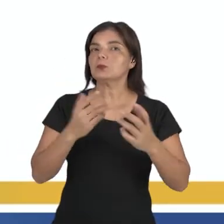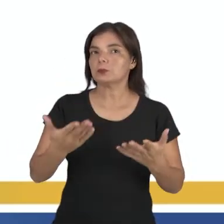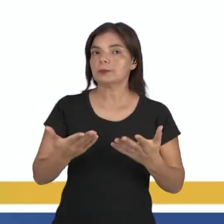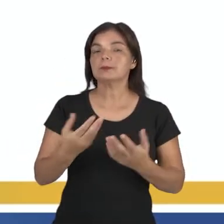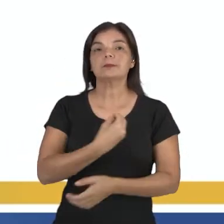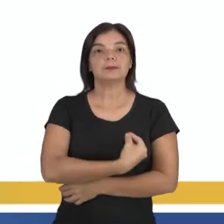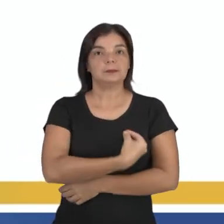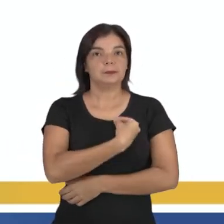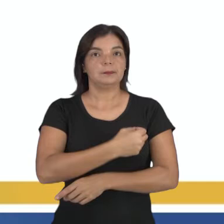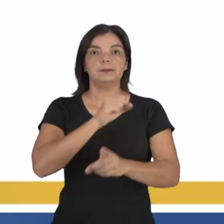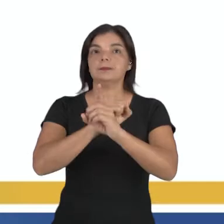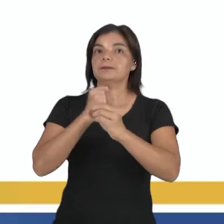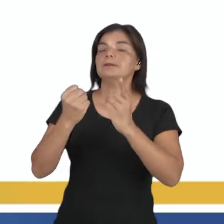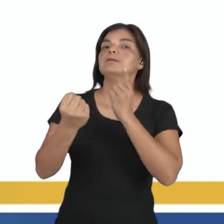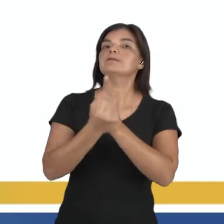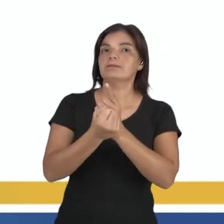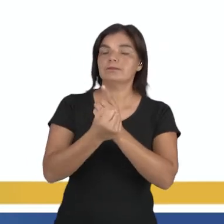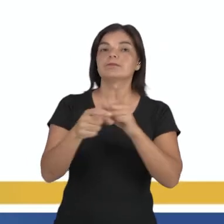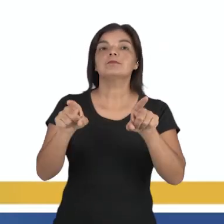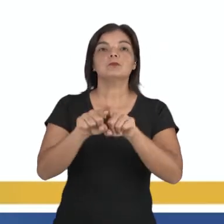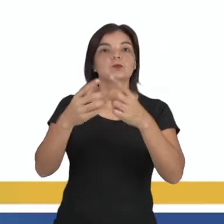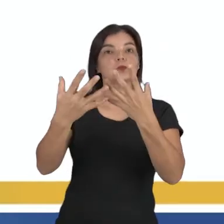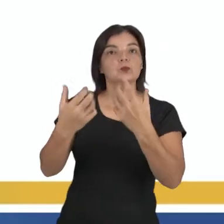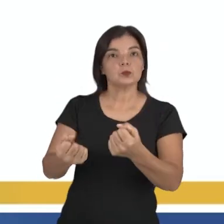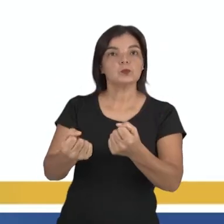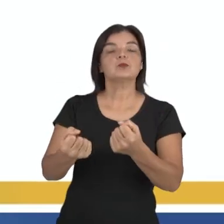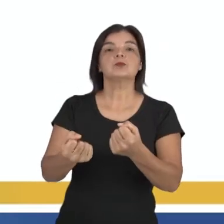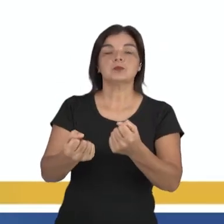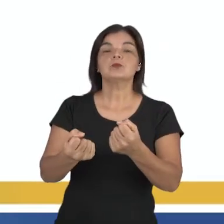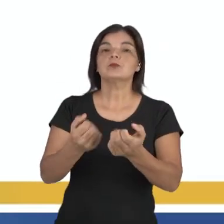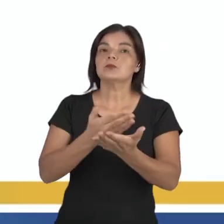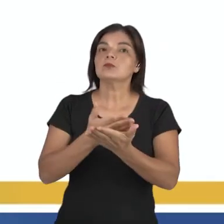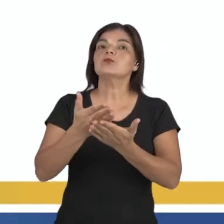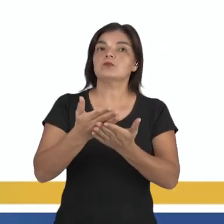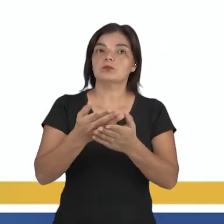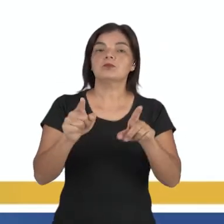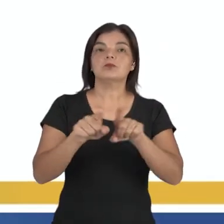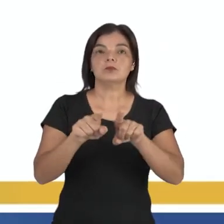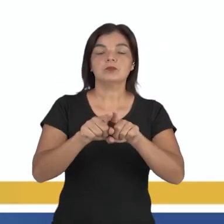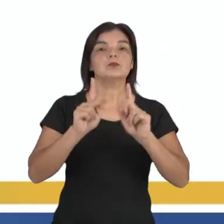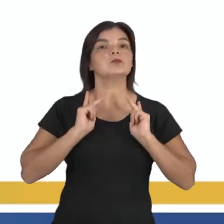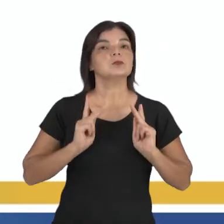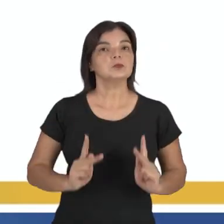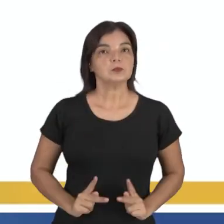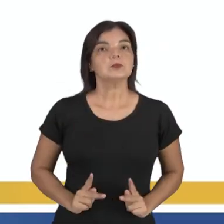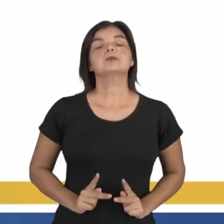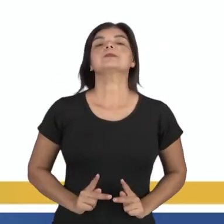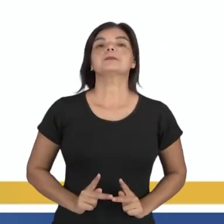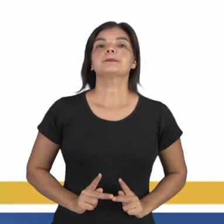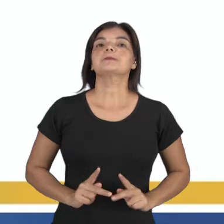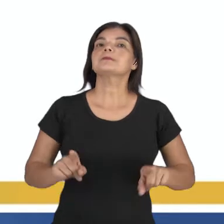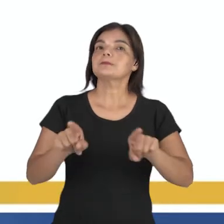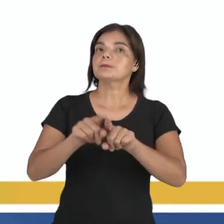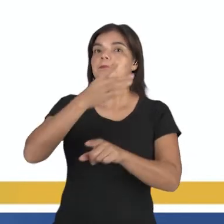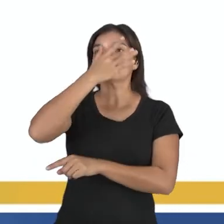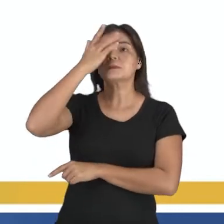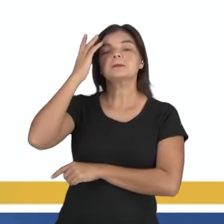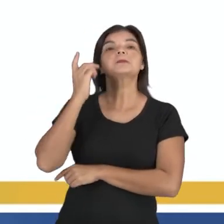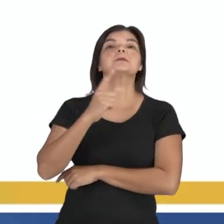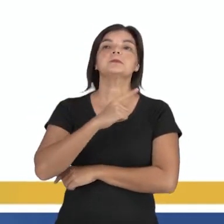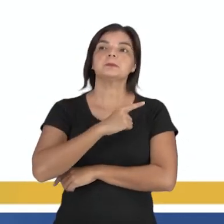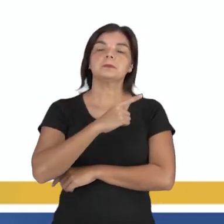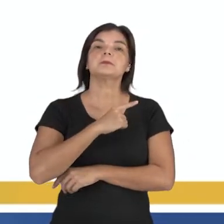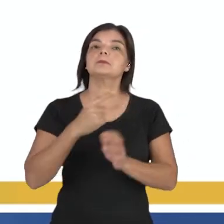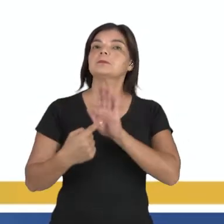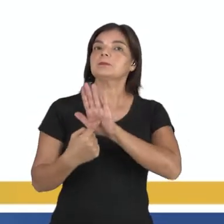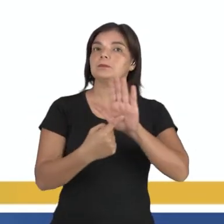da realidade social adota como ponto de partida os comportamentos que os indivíduos